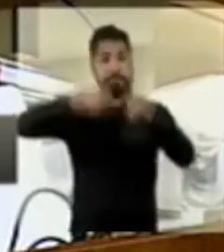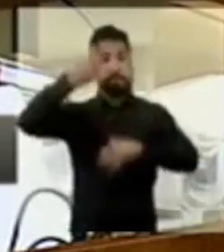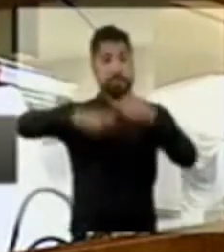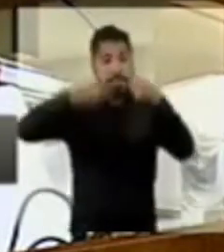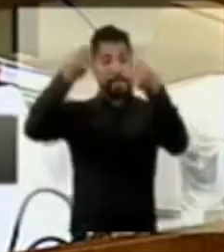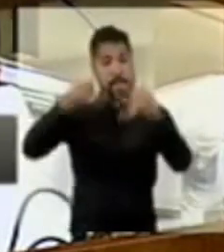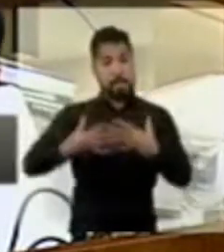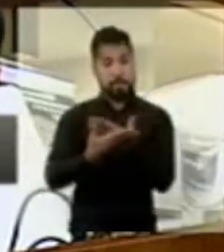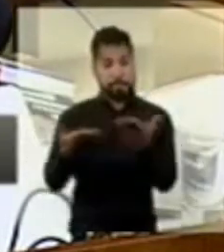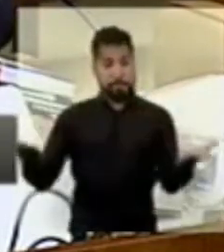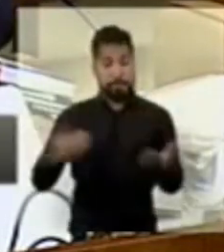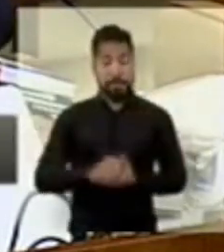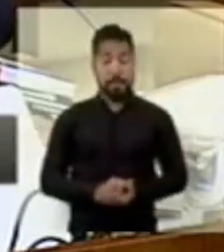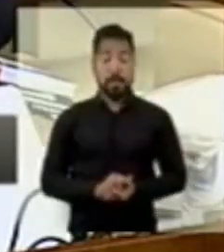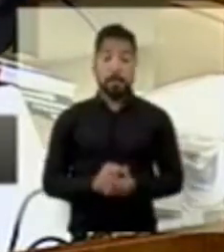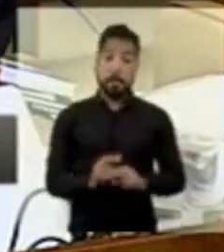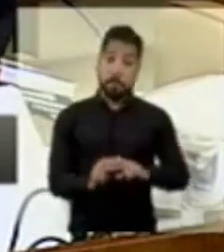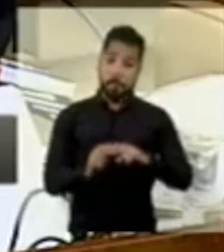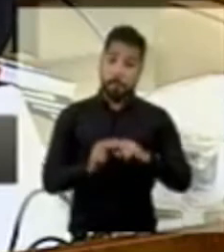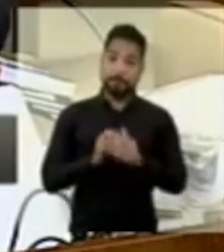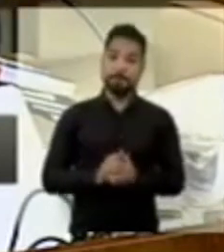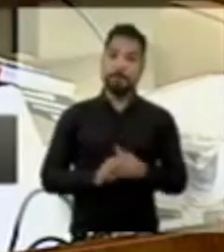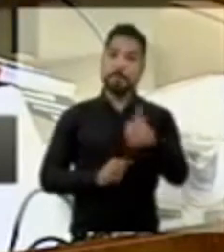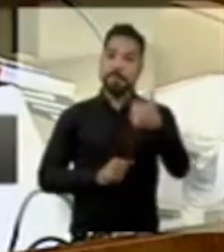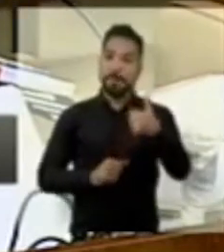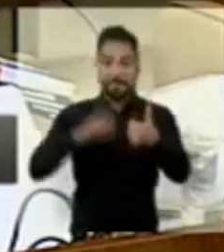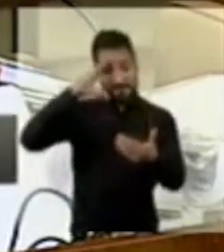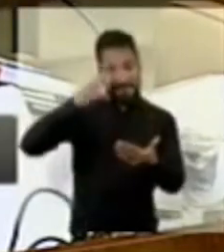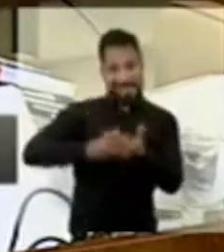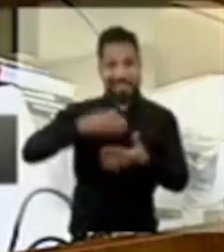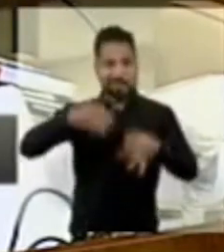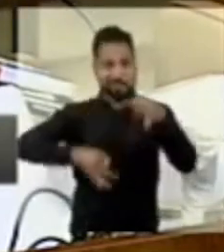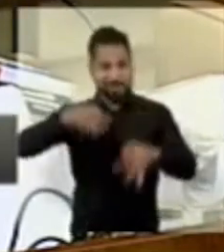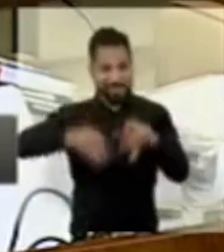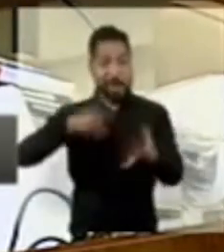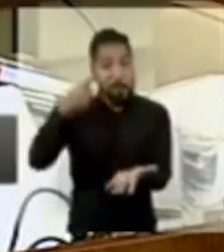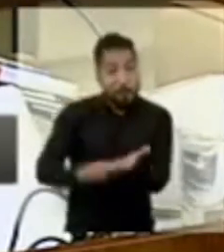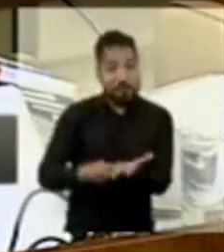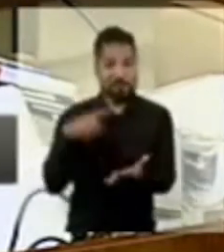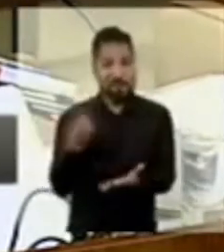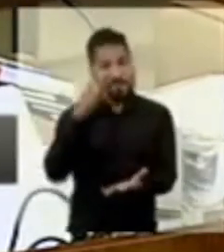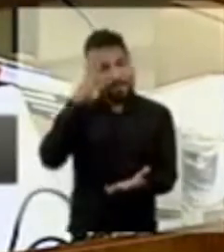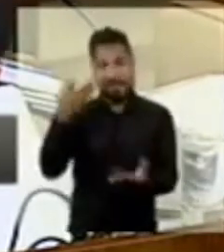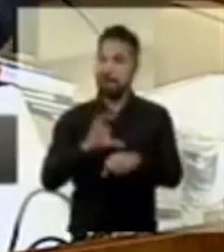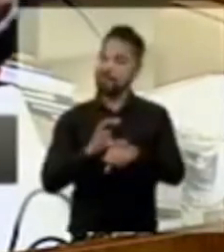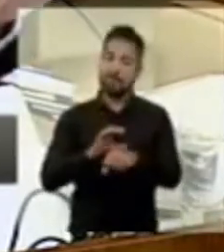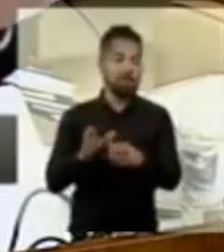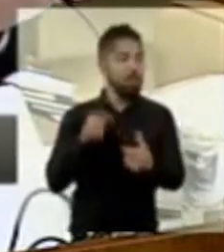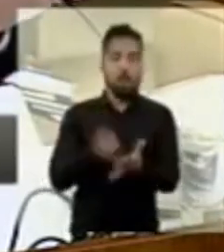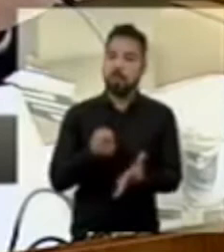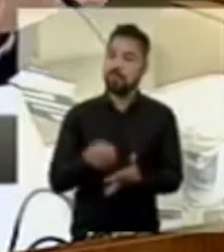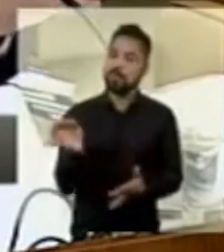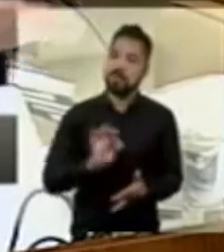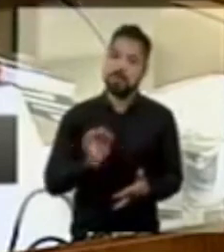expondo portanto a primeira tese jurídica que confirma a nossa decisão a constituição não exige nenhuma